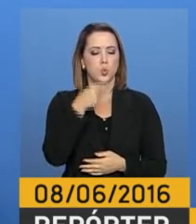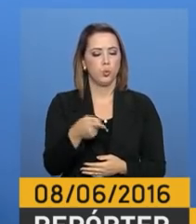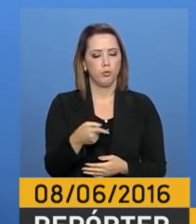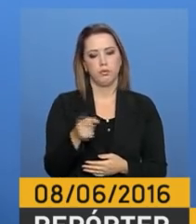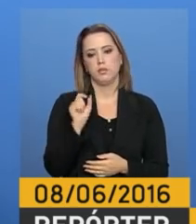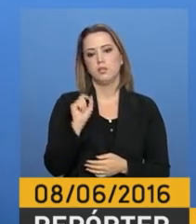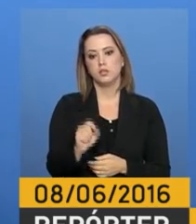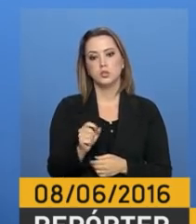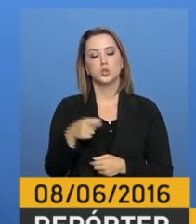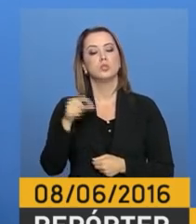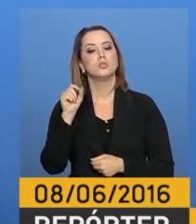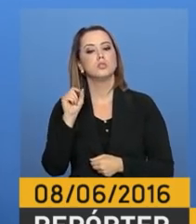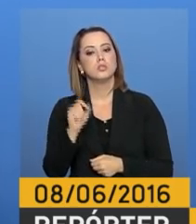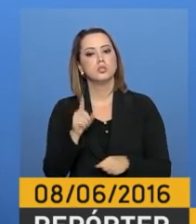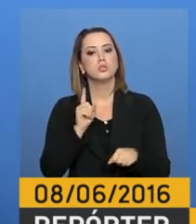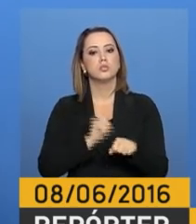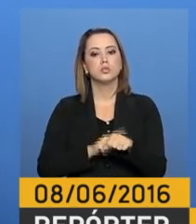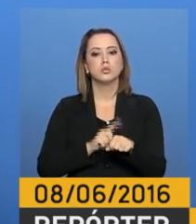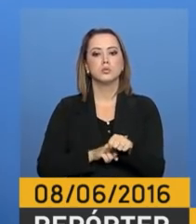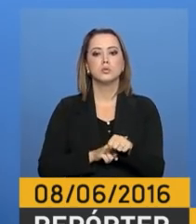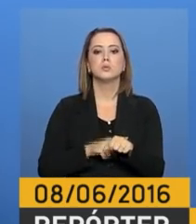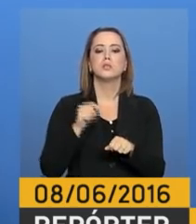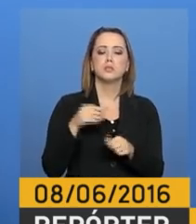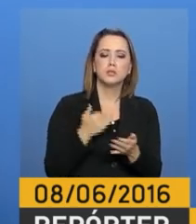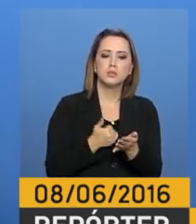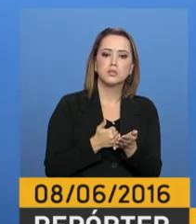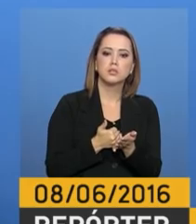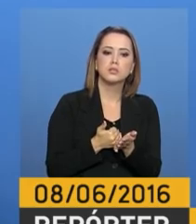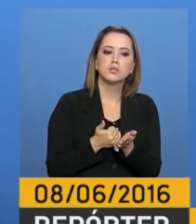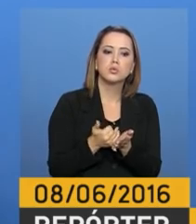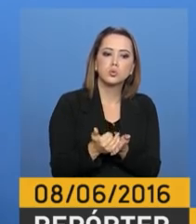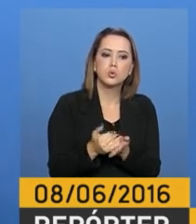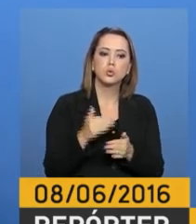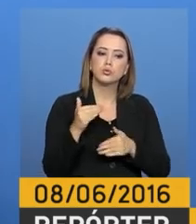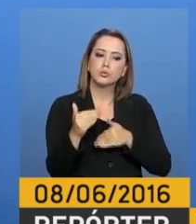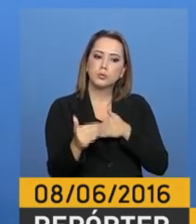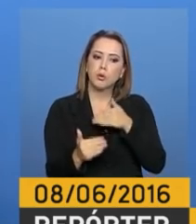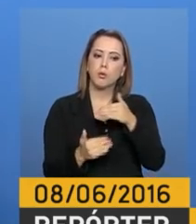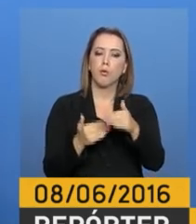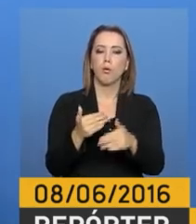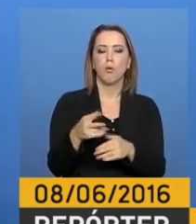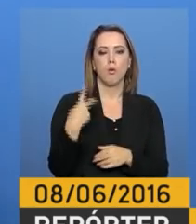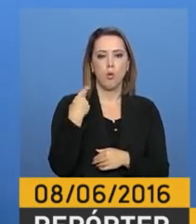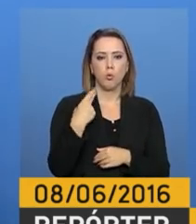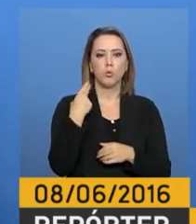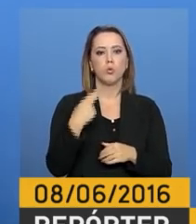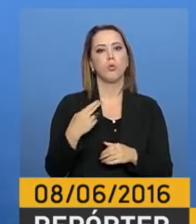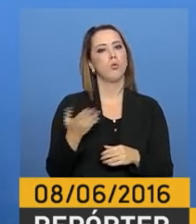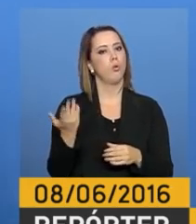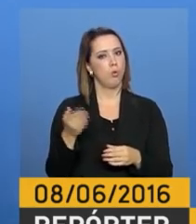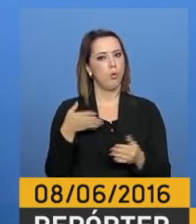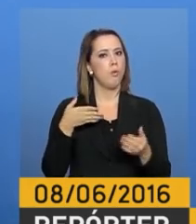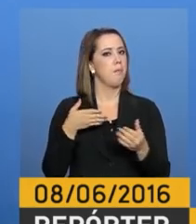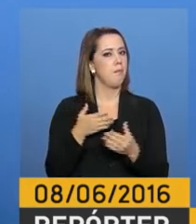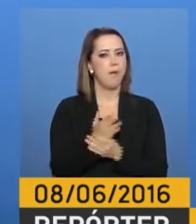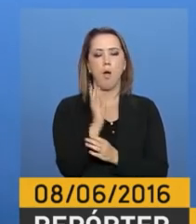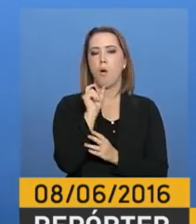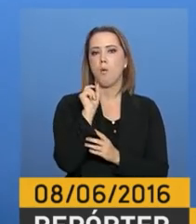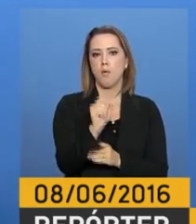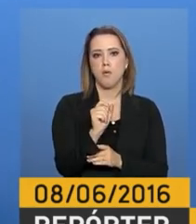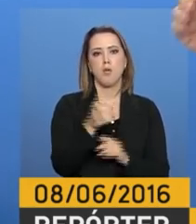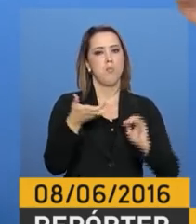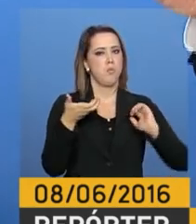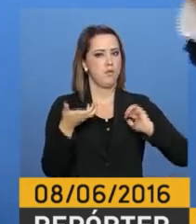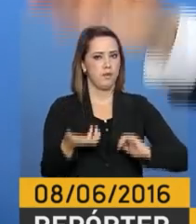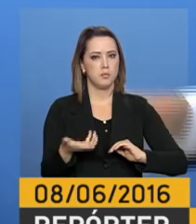momento em que tudo isto tem o curso normal seja aprovado pelo congresso nacional